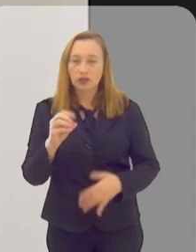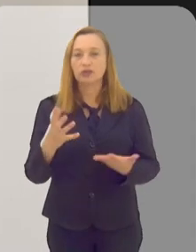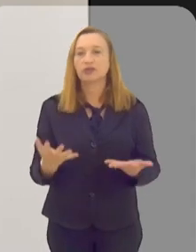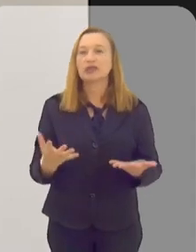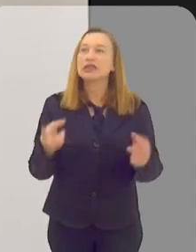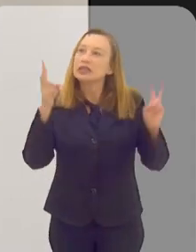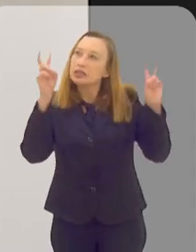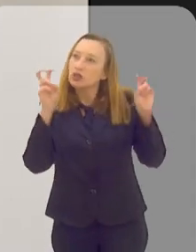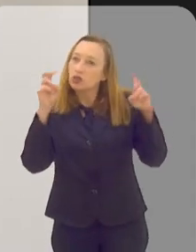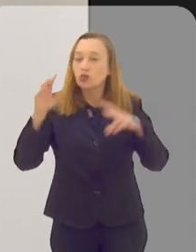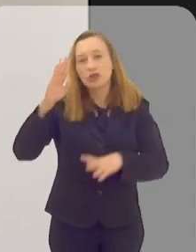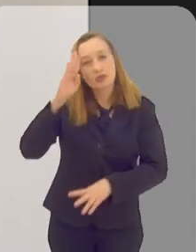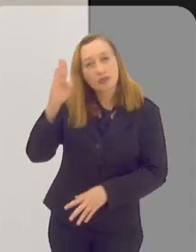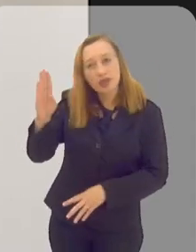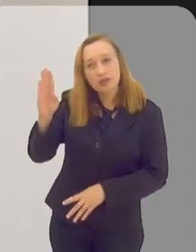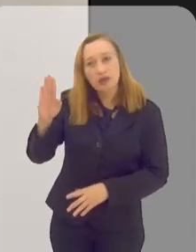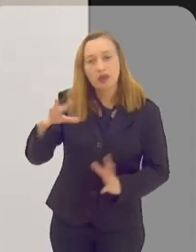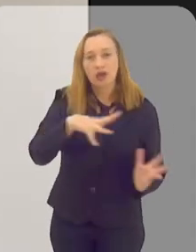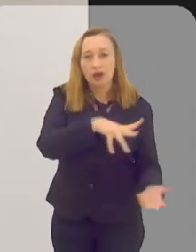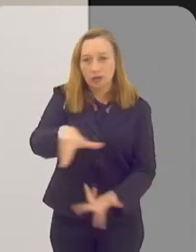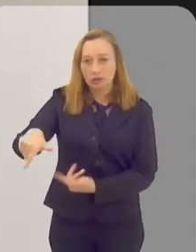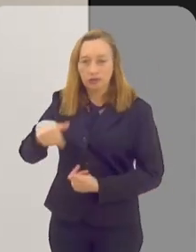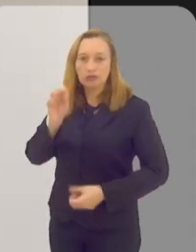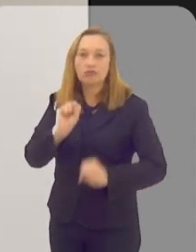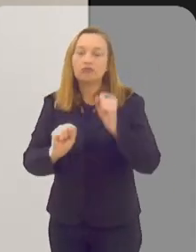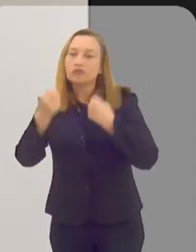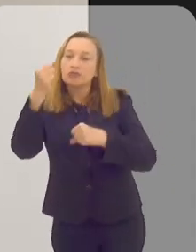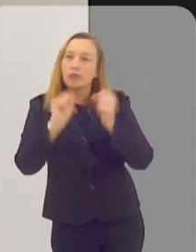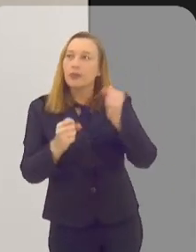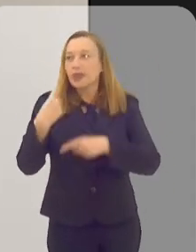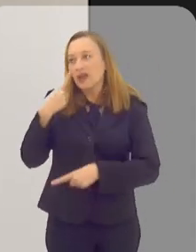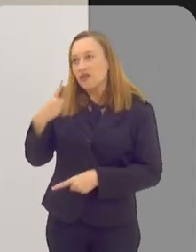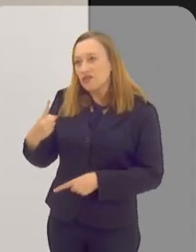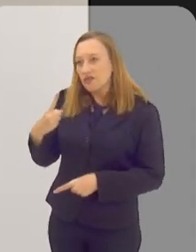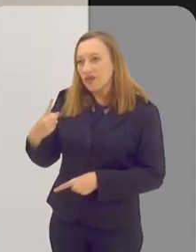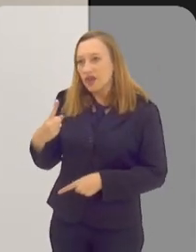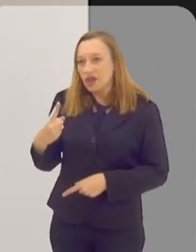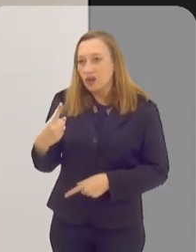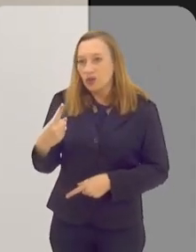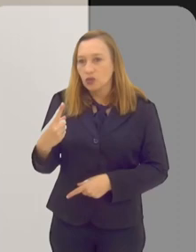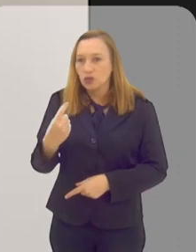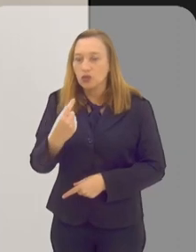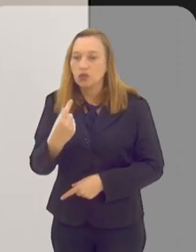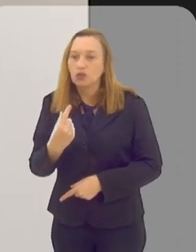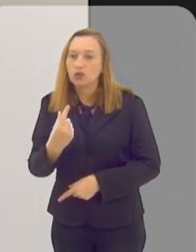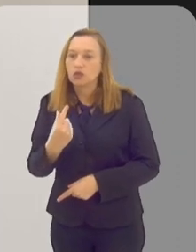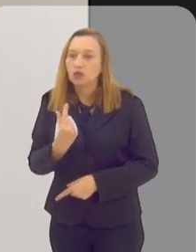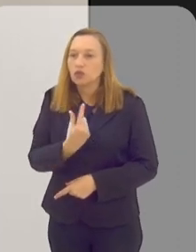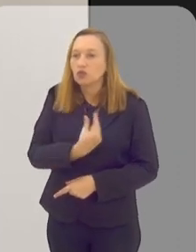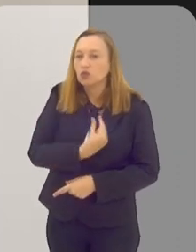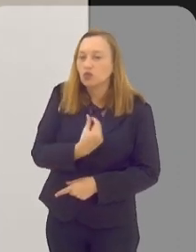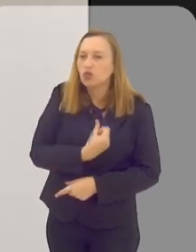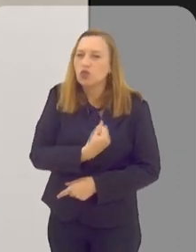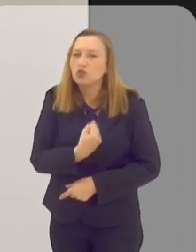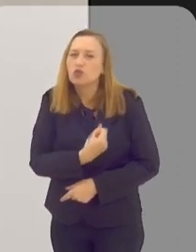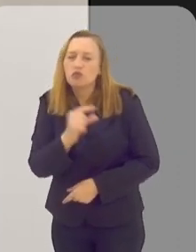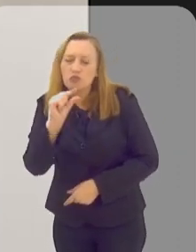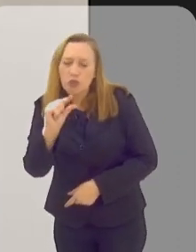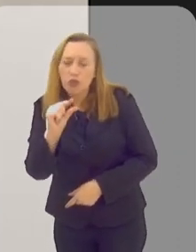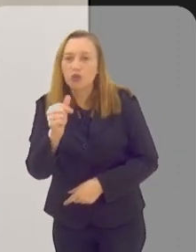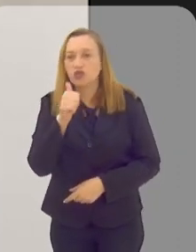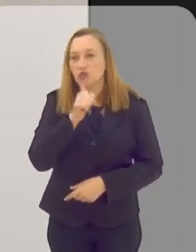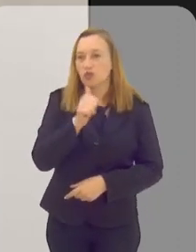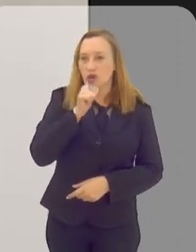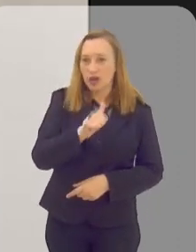Eugênio, nessa questão que, principalmente no mundo industrial, né, você ainda vê uma participação muito discreta,